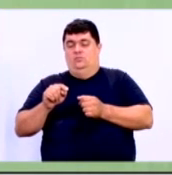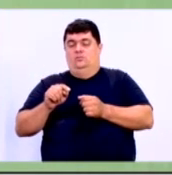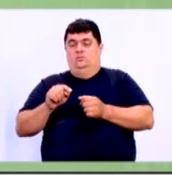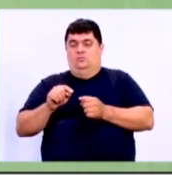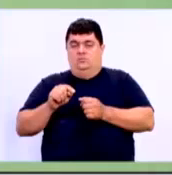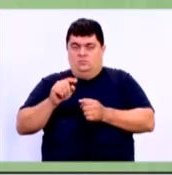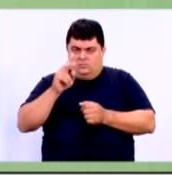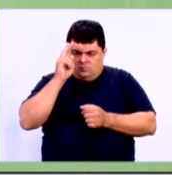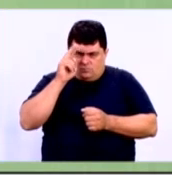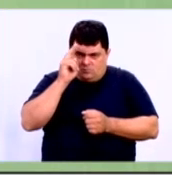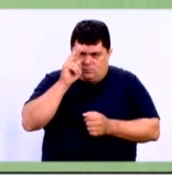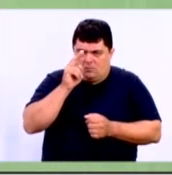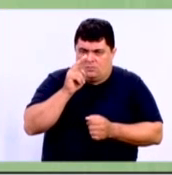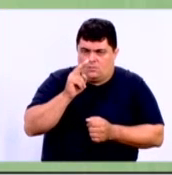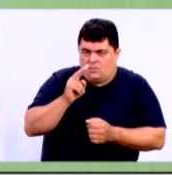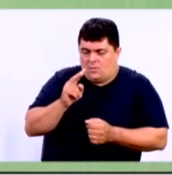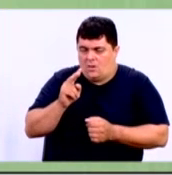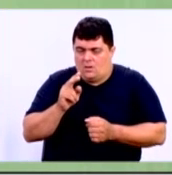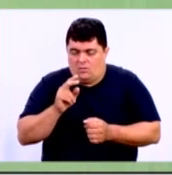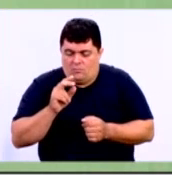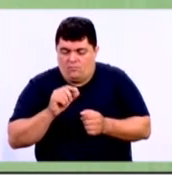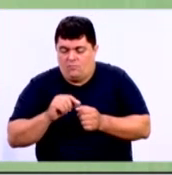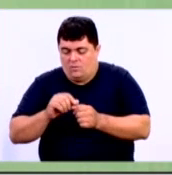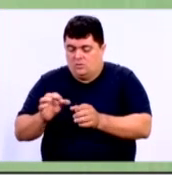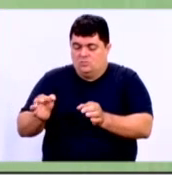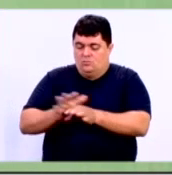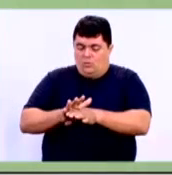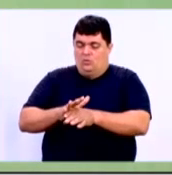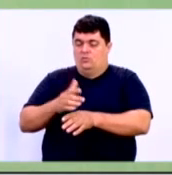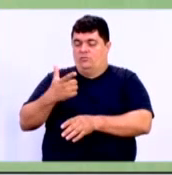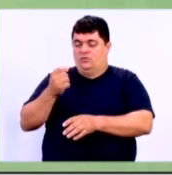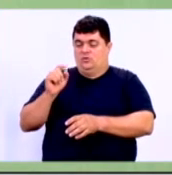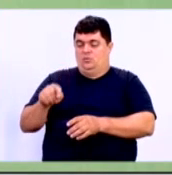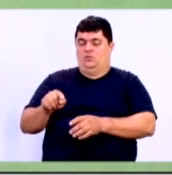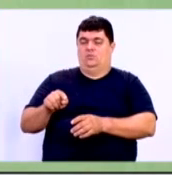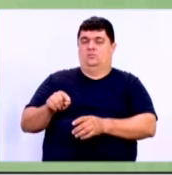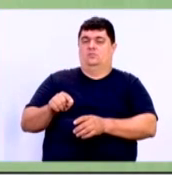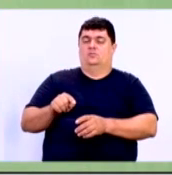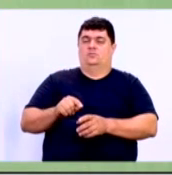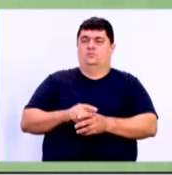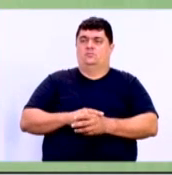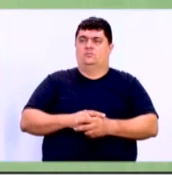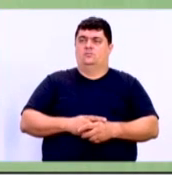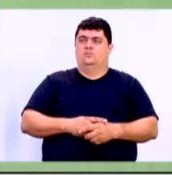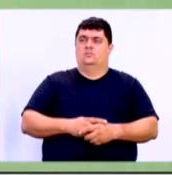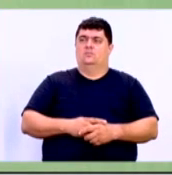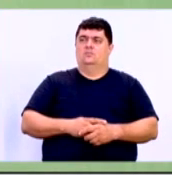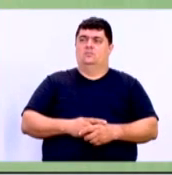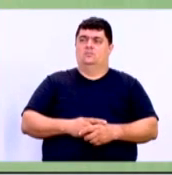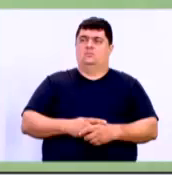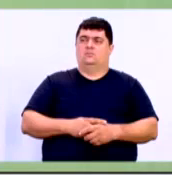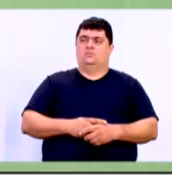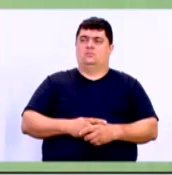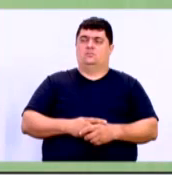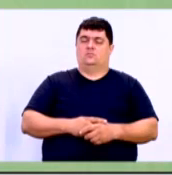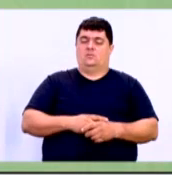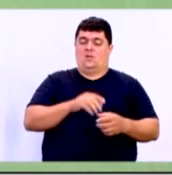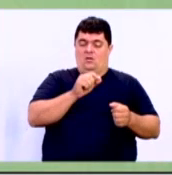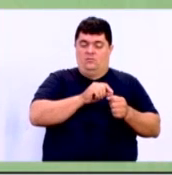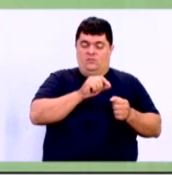Lembra? A produção foi 20 mil, né? E ele produziu